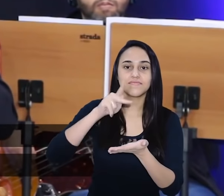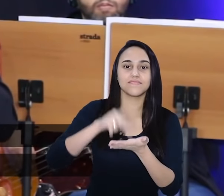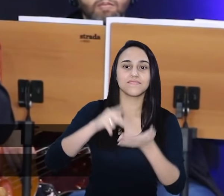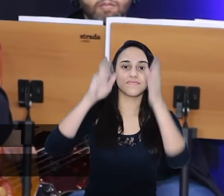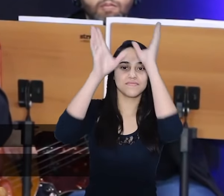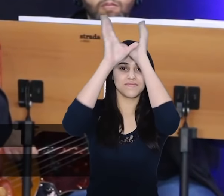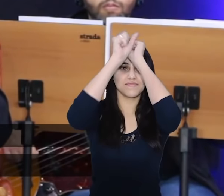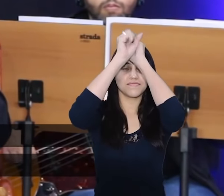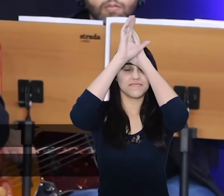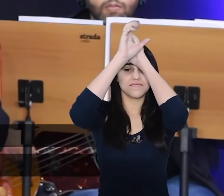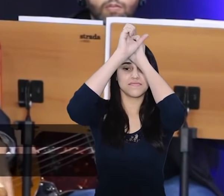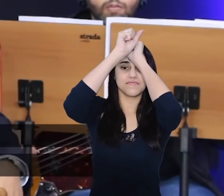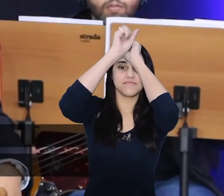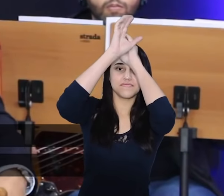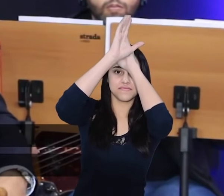verdadeira